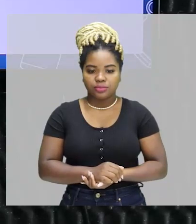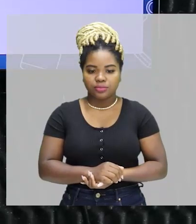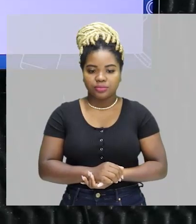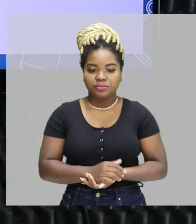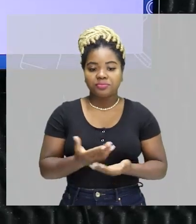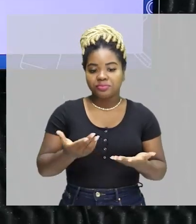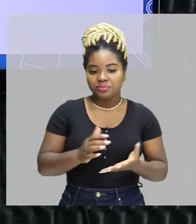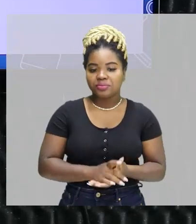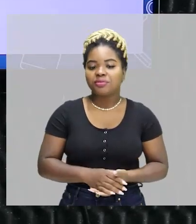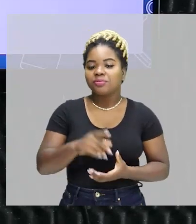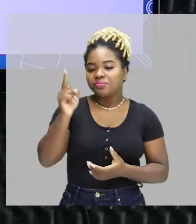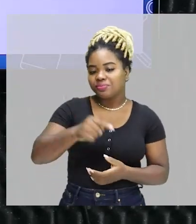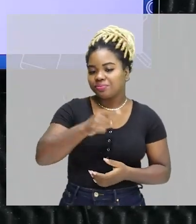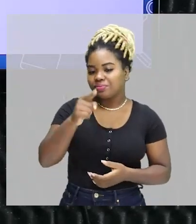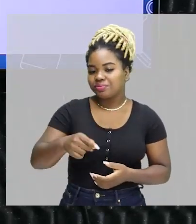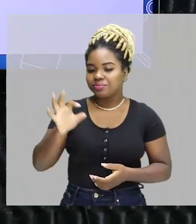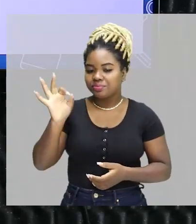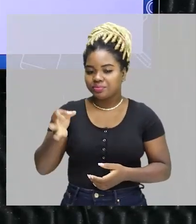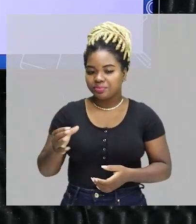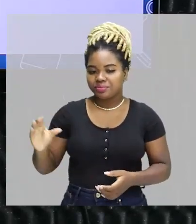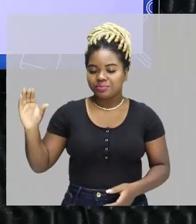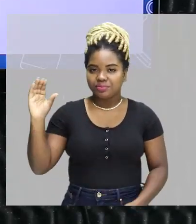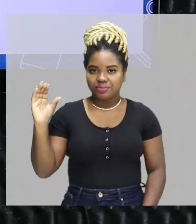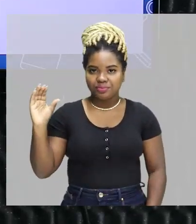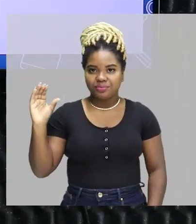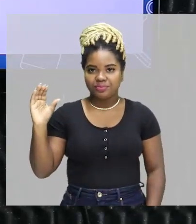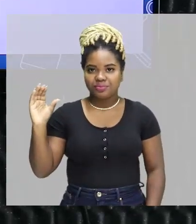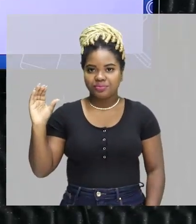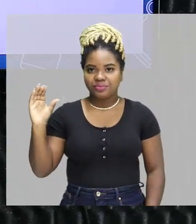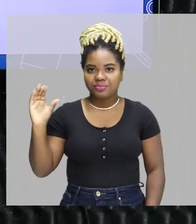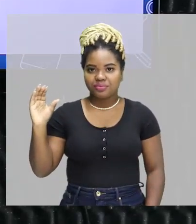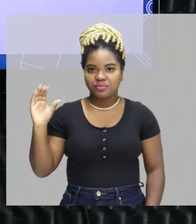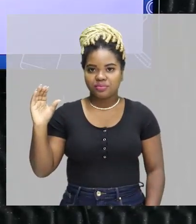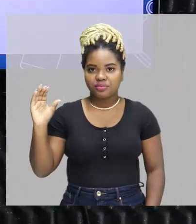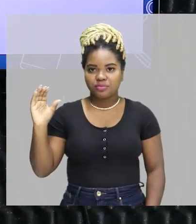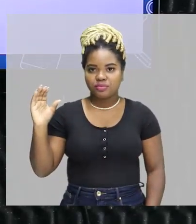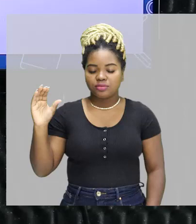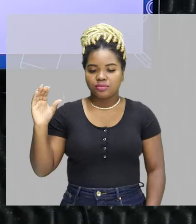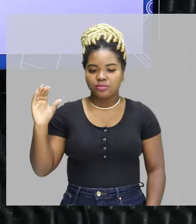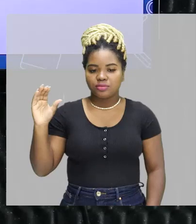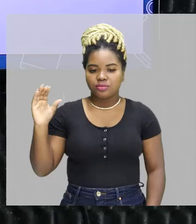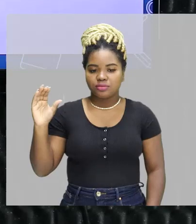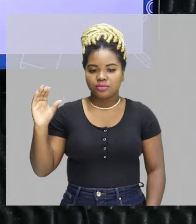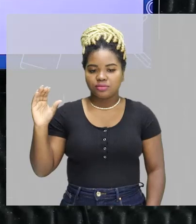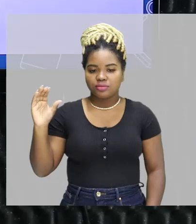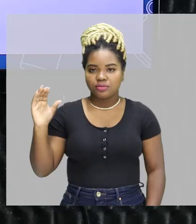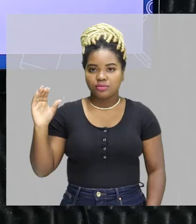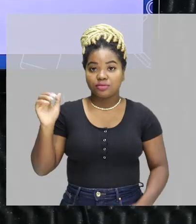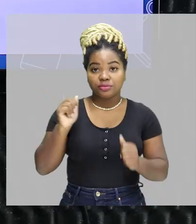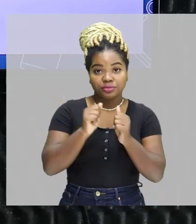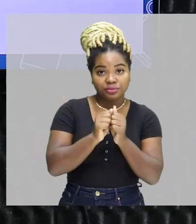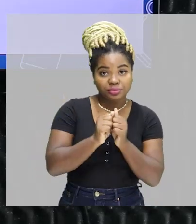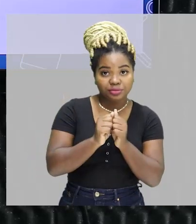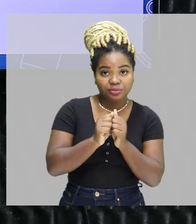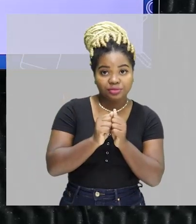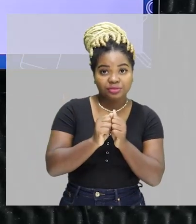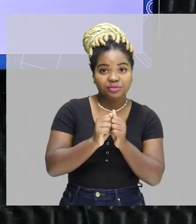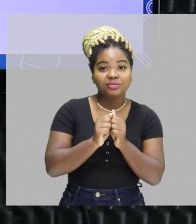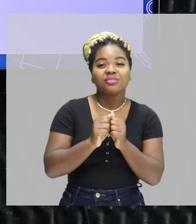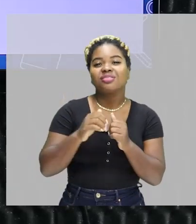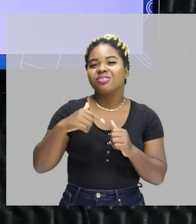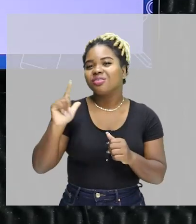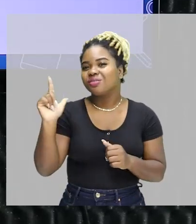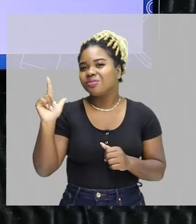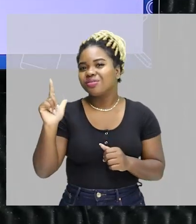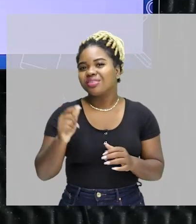caneta e marca a letra C de casa, correto? Letra C, meu caro. Vamos junto? Tem mais uma questão aqui bacana